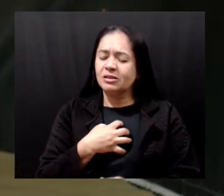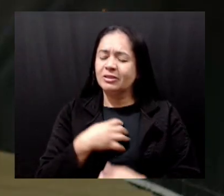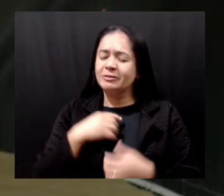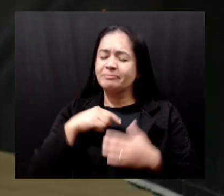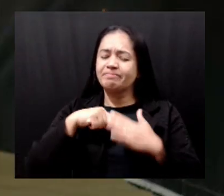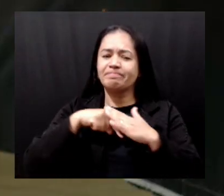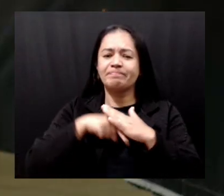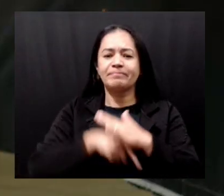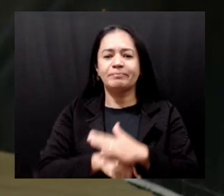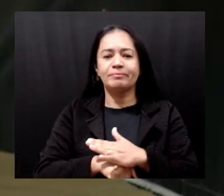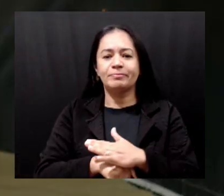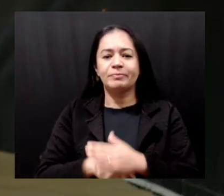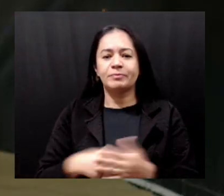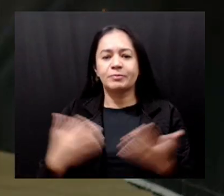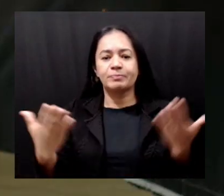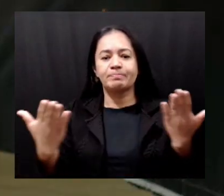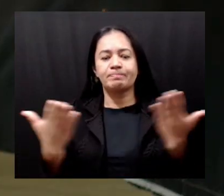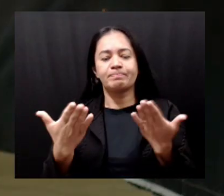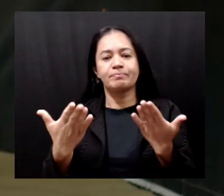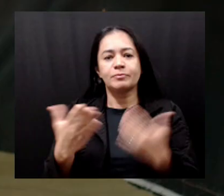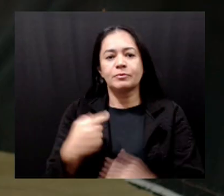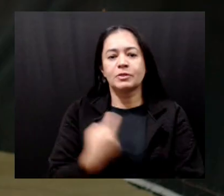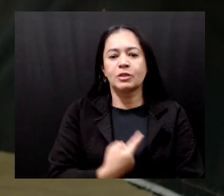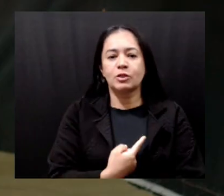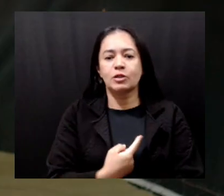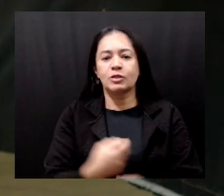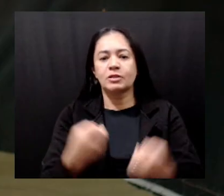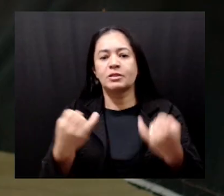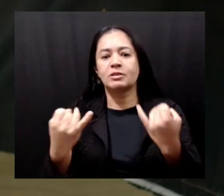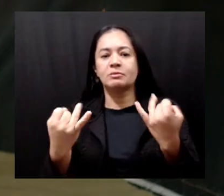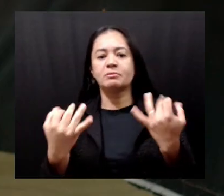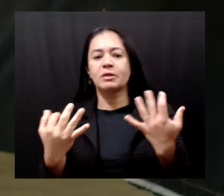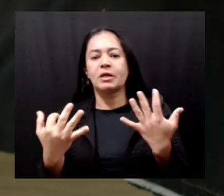programa de hoje, nós vamos falar sobre como os horrores da guerra,